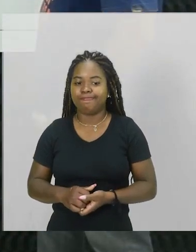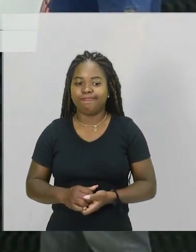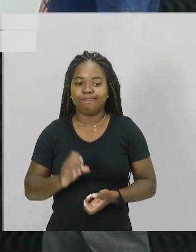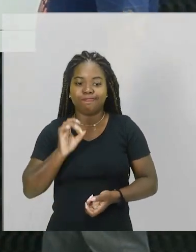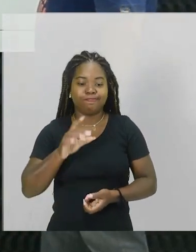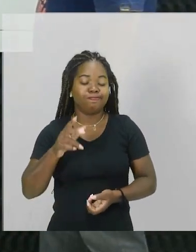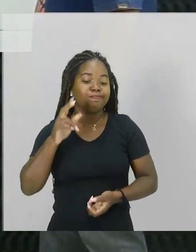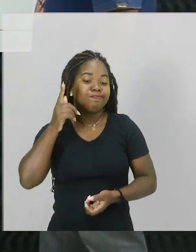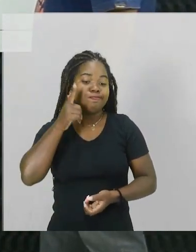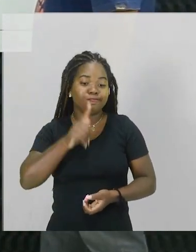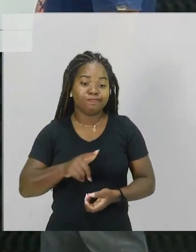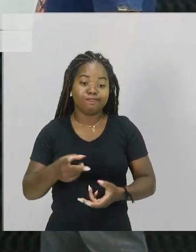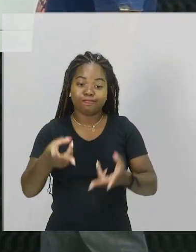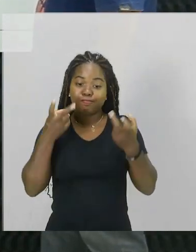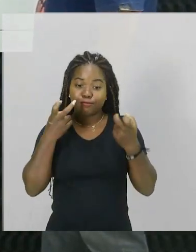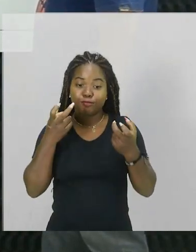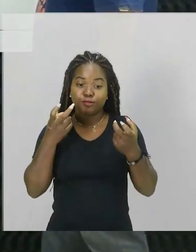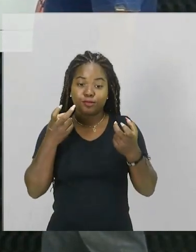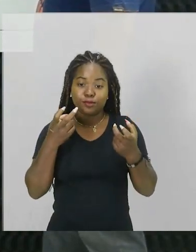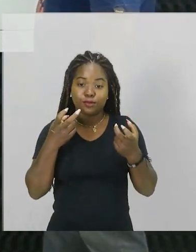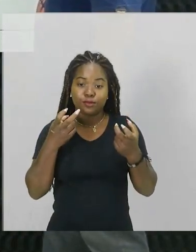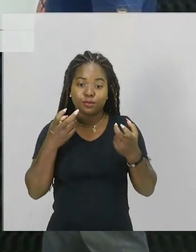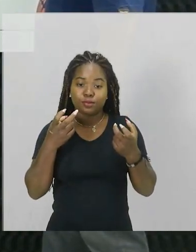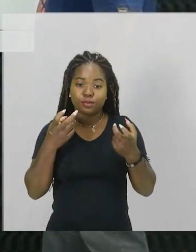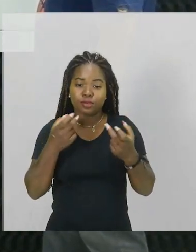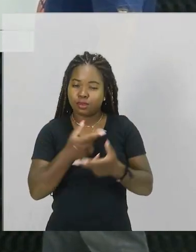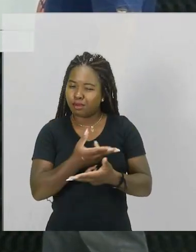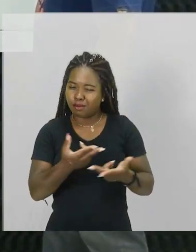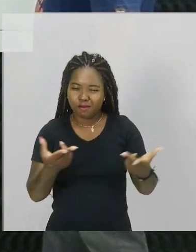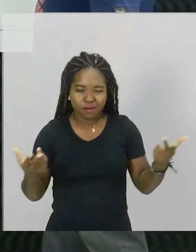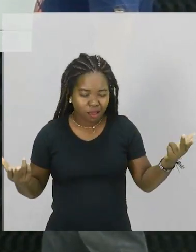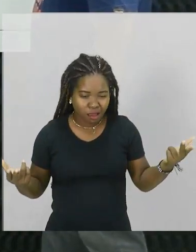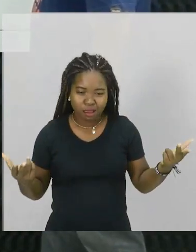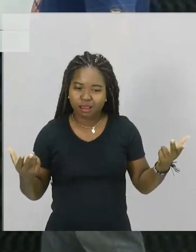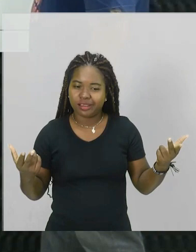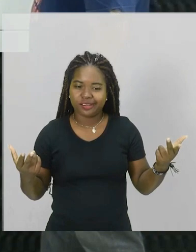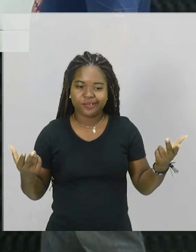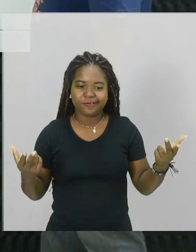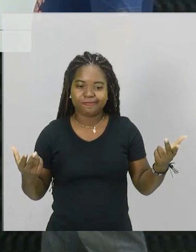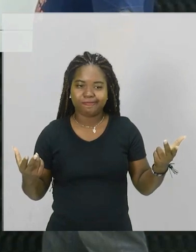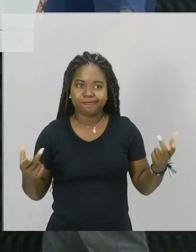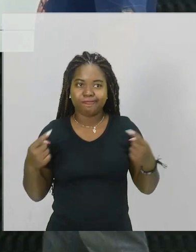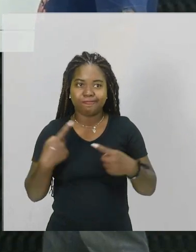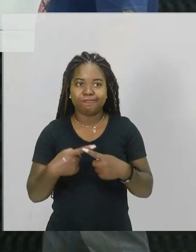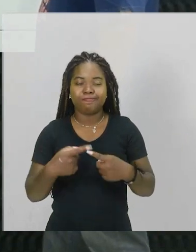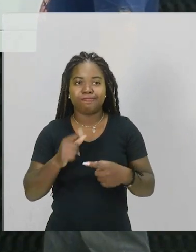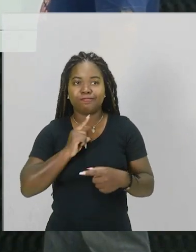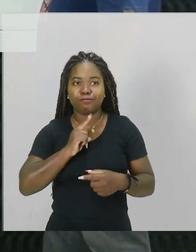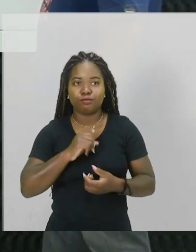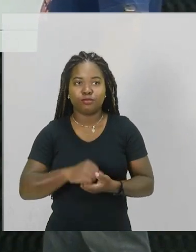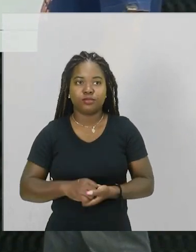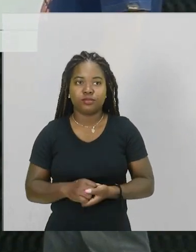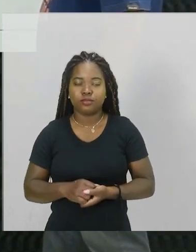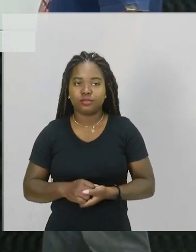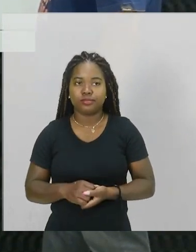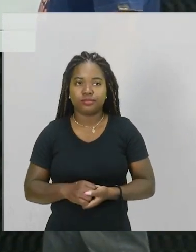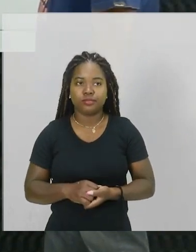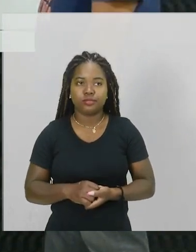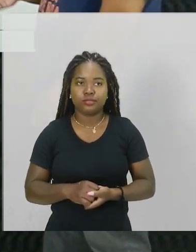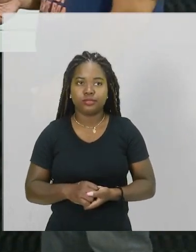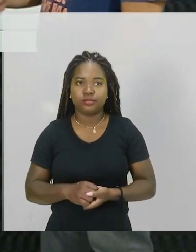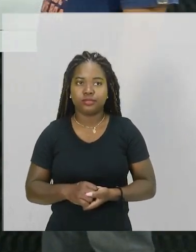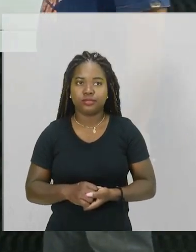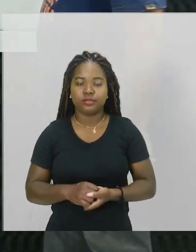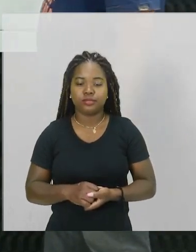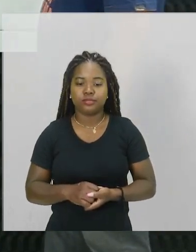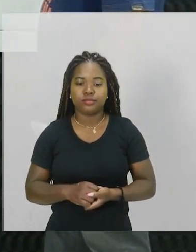consegue visualizar as coisas porque nós temos, né? Vamos pegar aqui um objeto qualquer, certo? Um